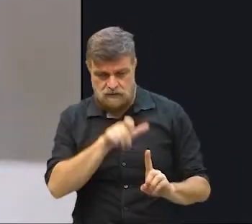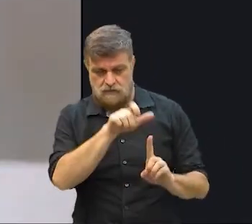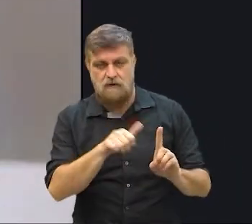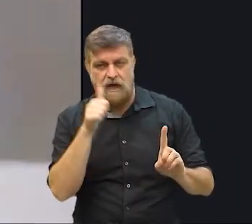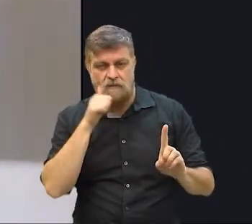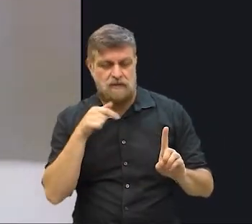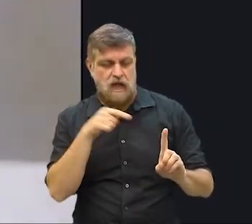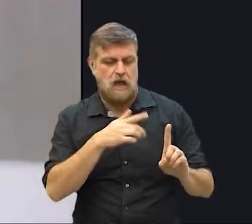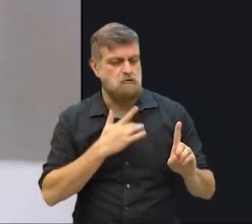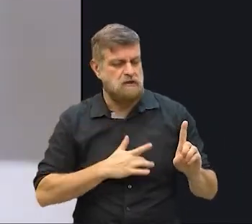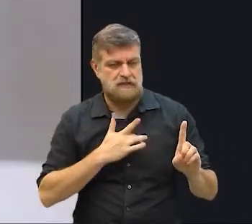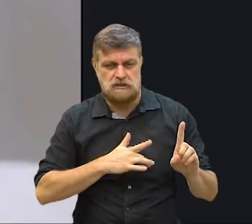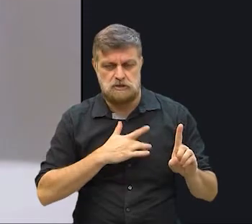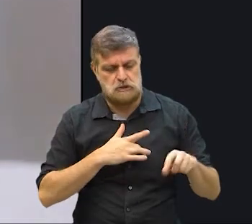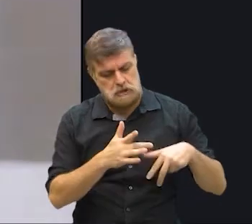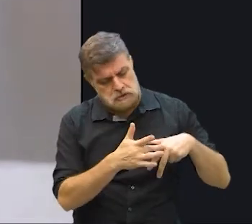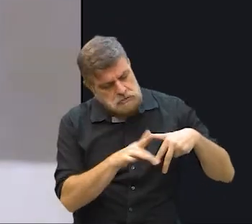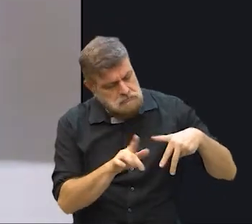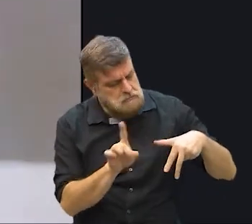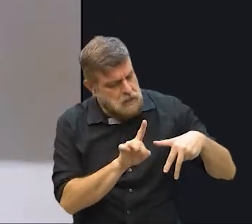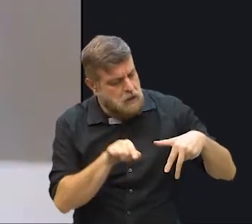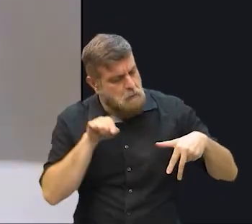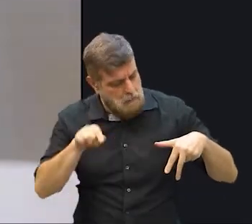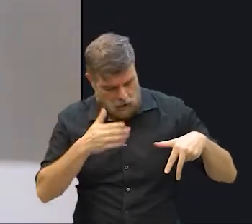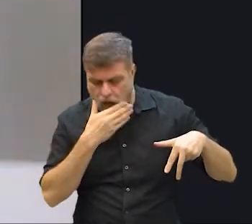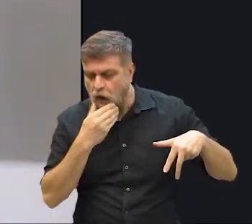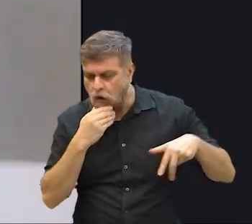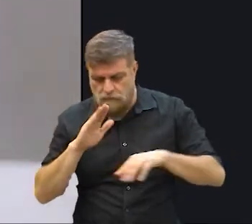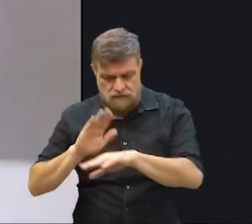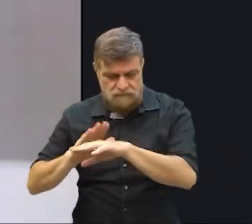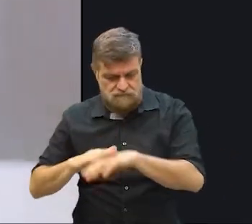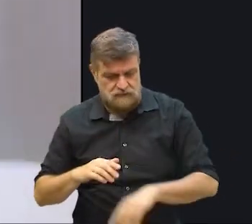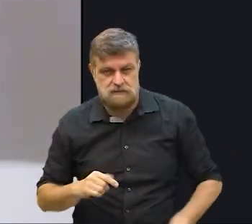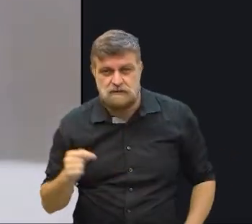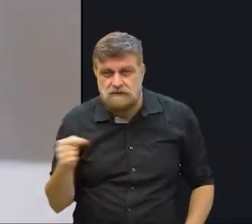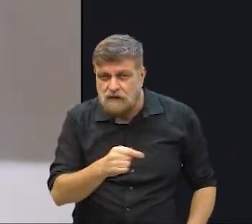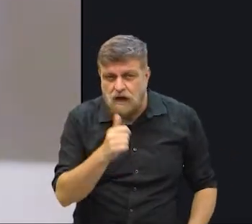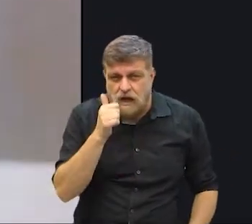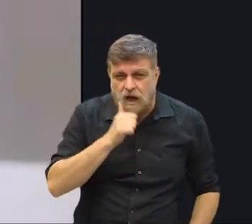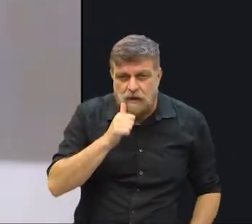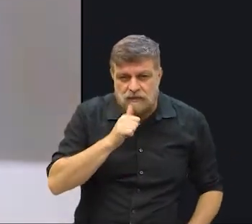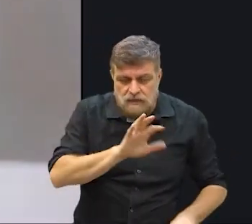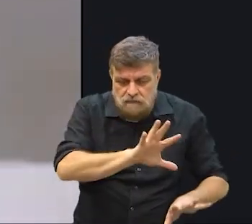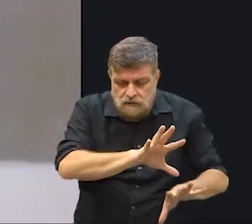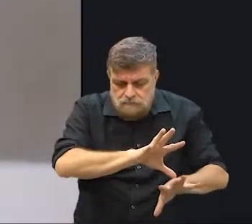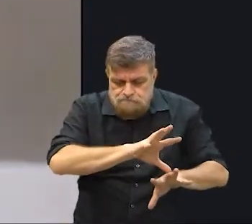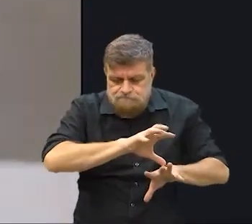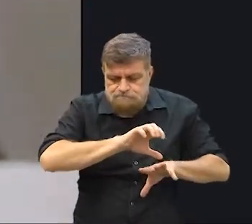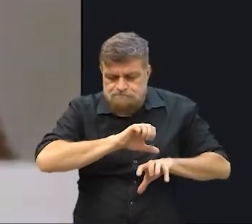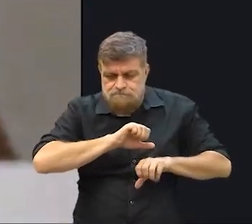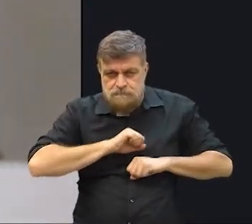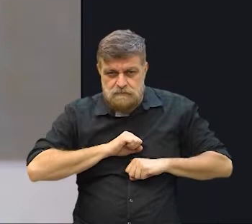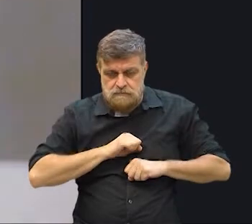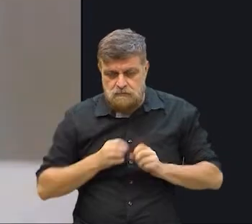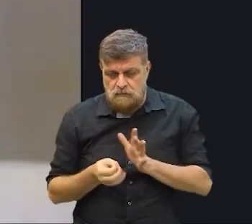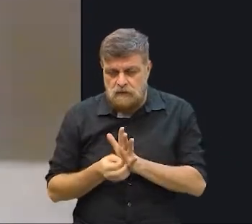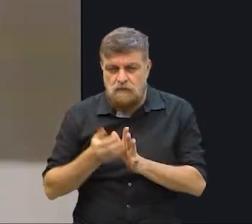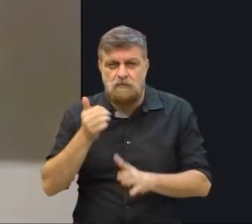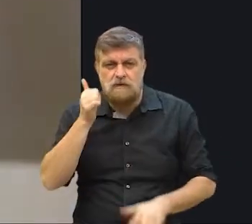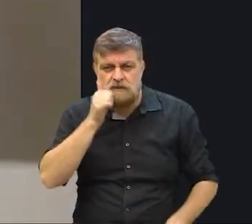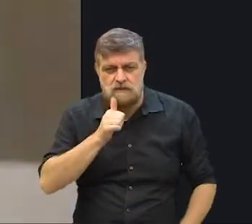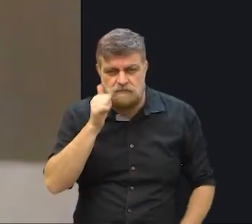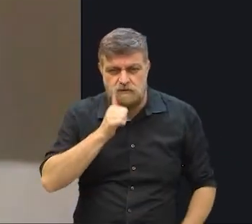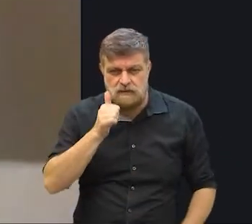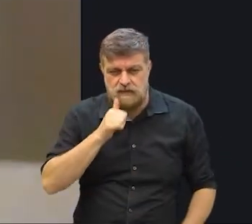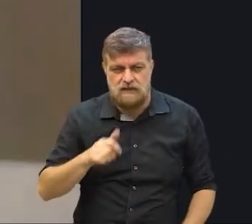vivência. Agora, se você tratar uma menina, coitadinha, não faz isso não, que isso é trabalho de homem. Não faz isso não. Ela vai incorporar. E